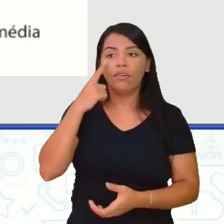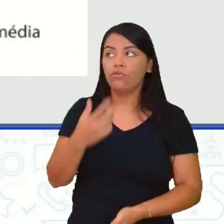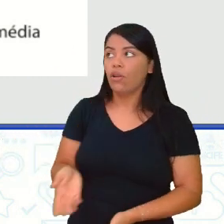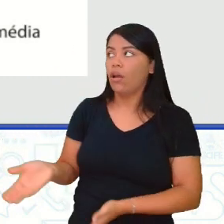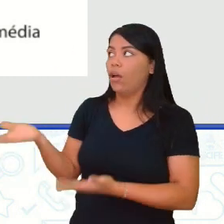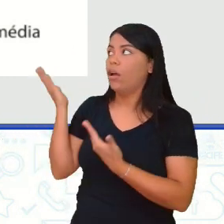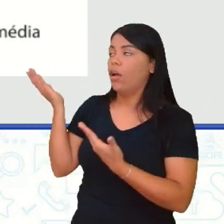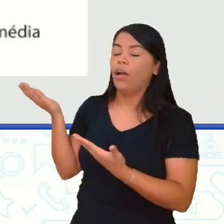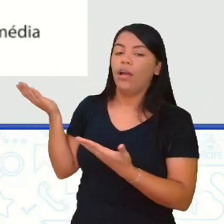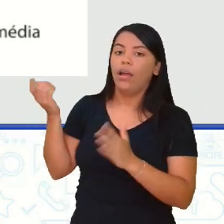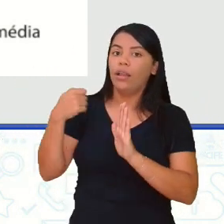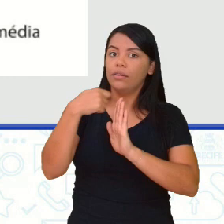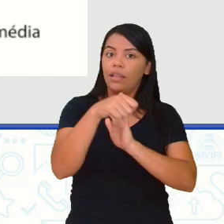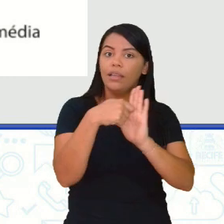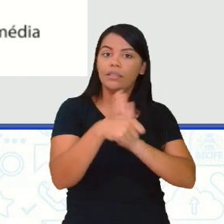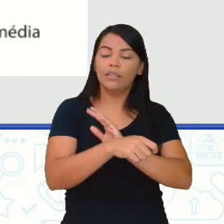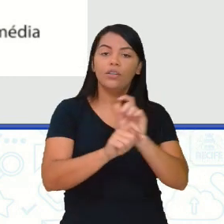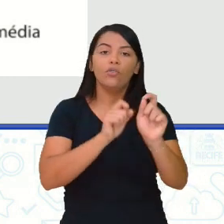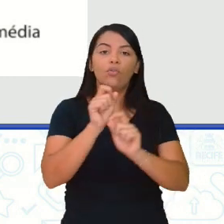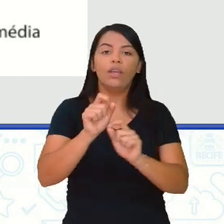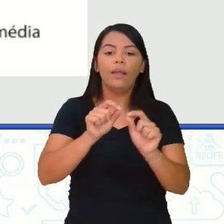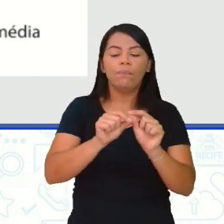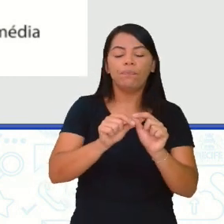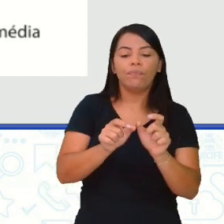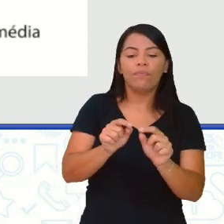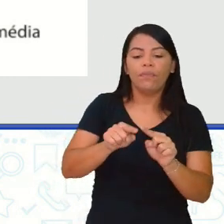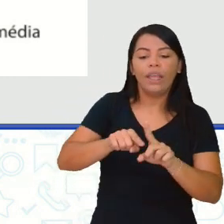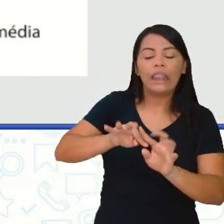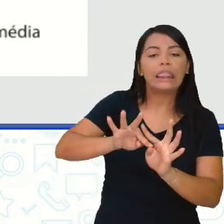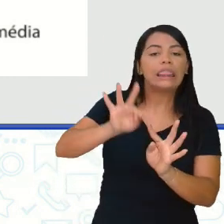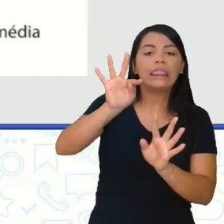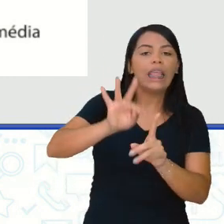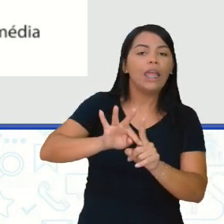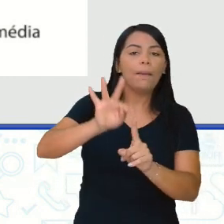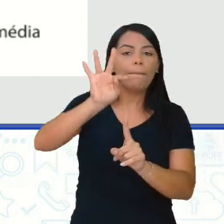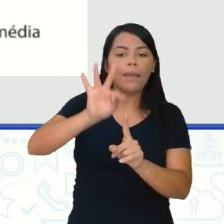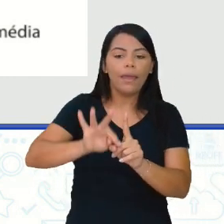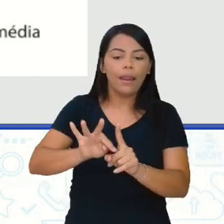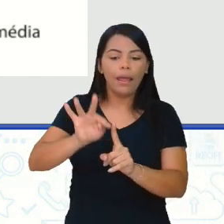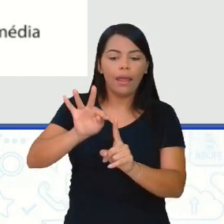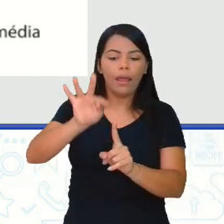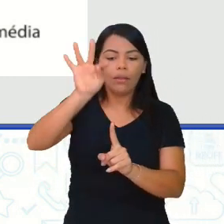ó, temperatura média. É ela que